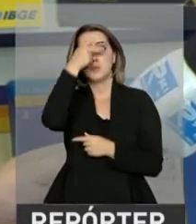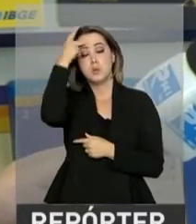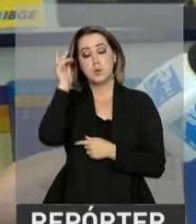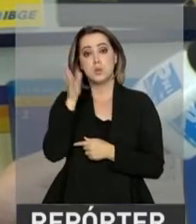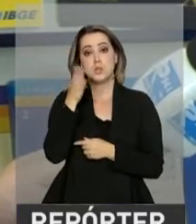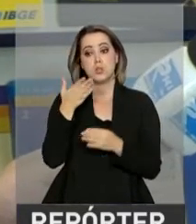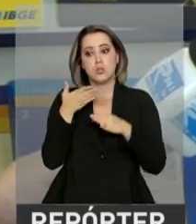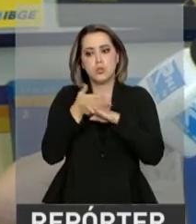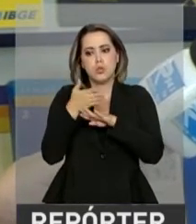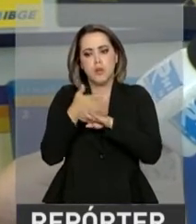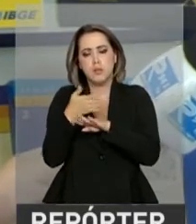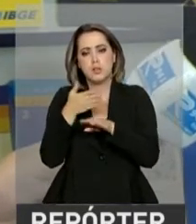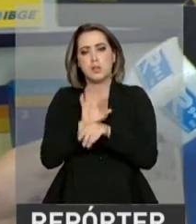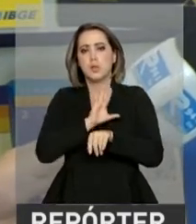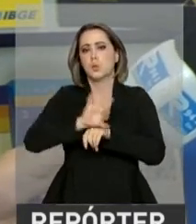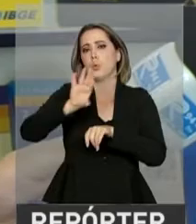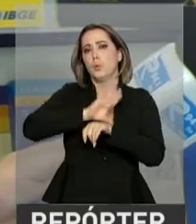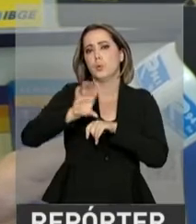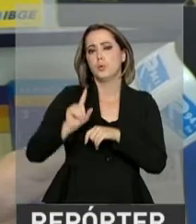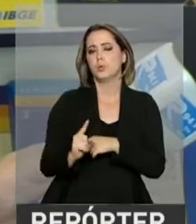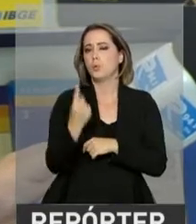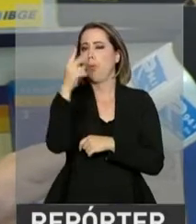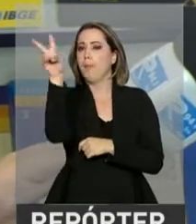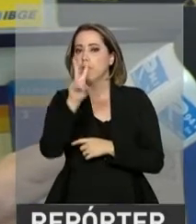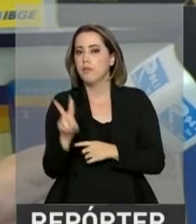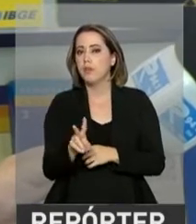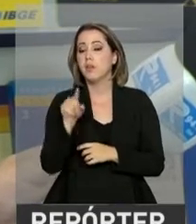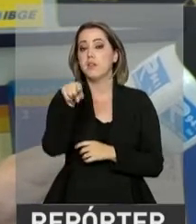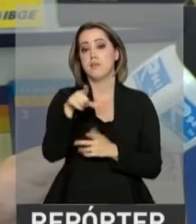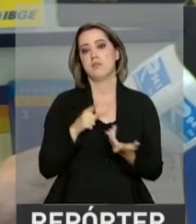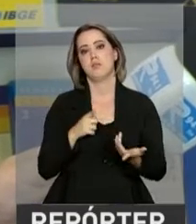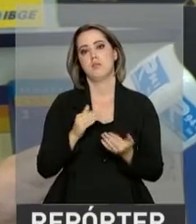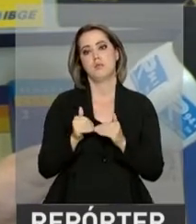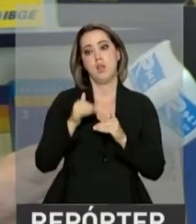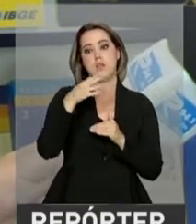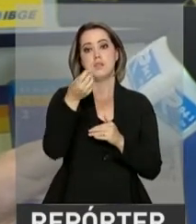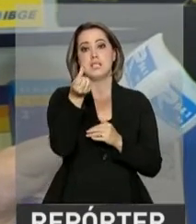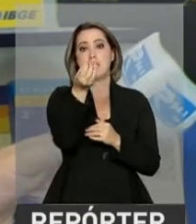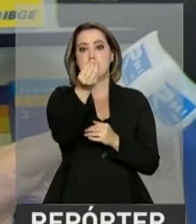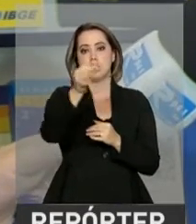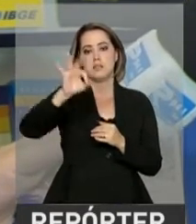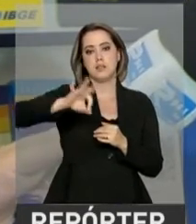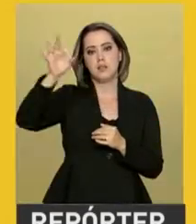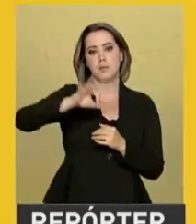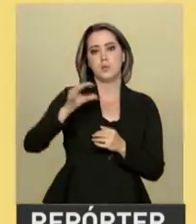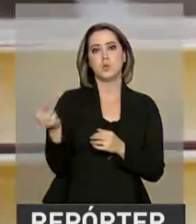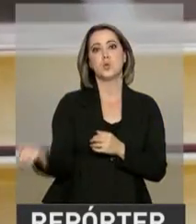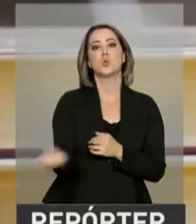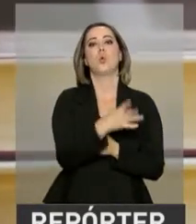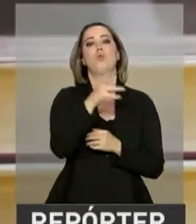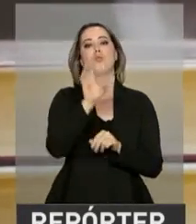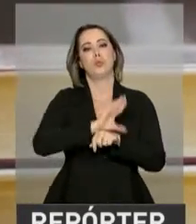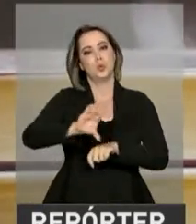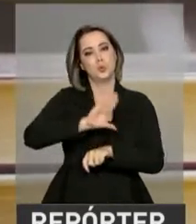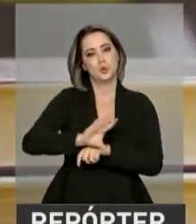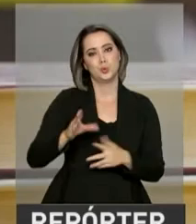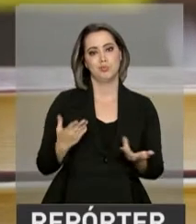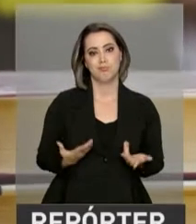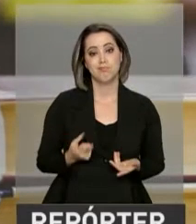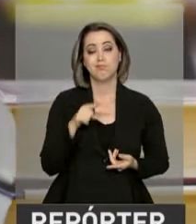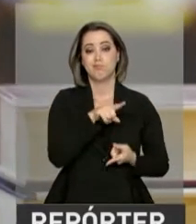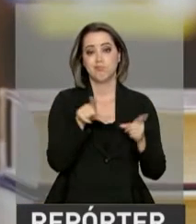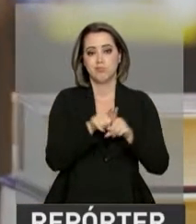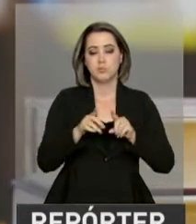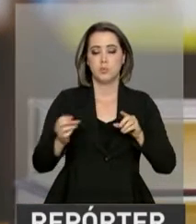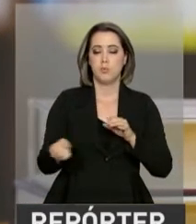haviam frequentado pelo menos mais de uma vez, esse interesse supera 60% em fazer um novo curso. Além da qualificação